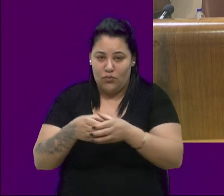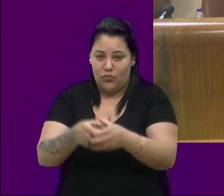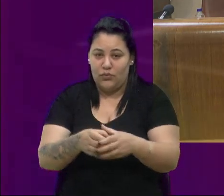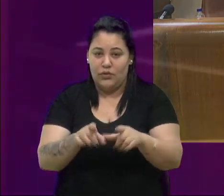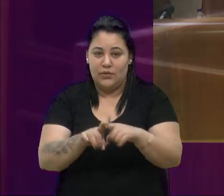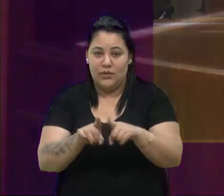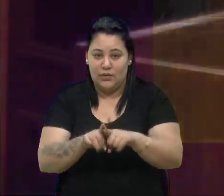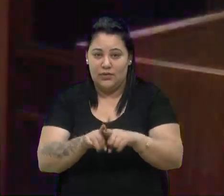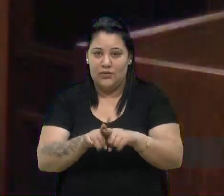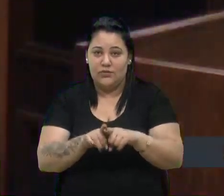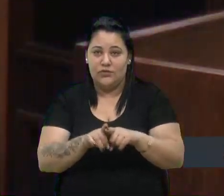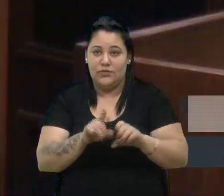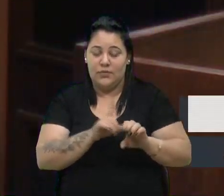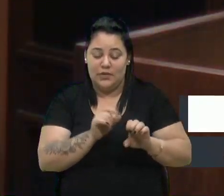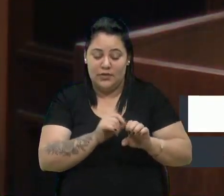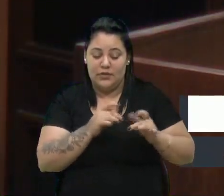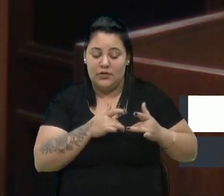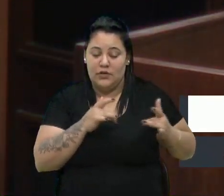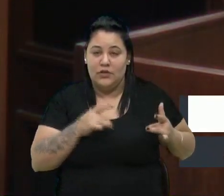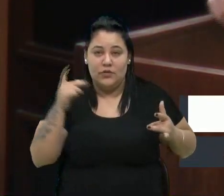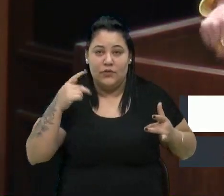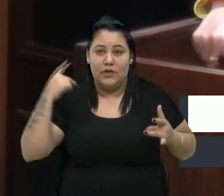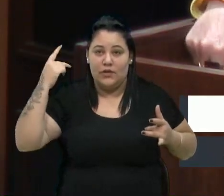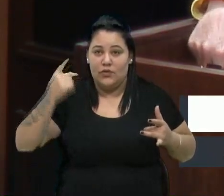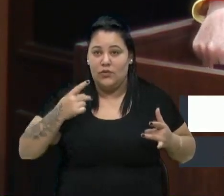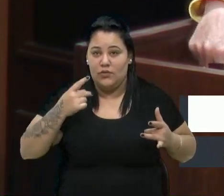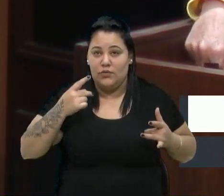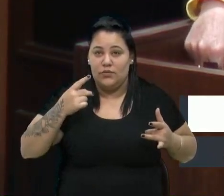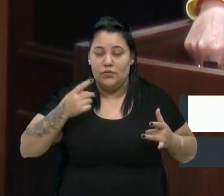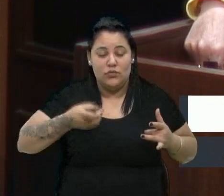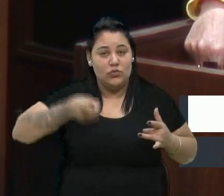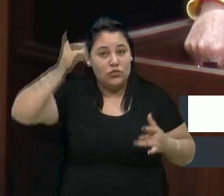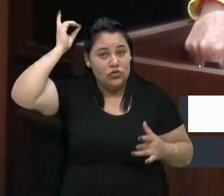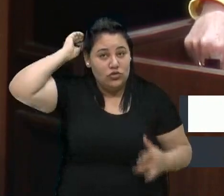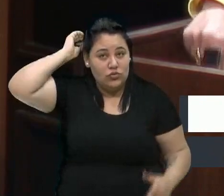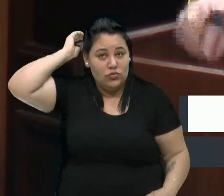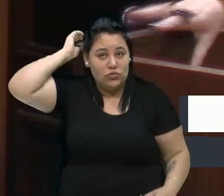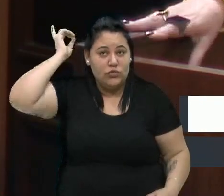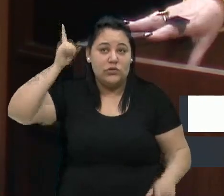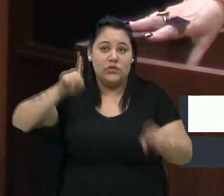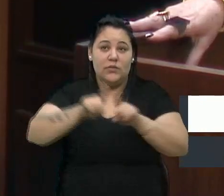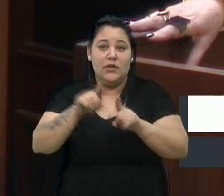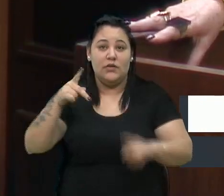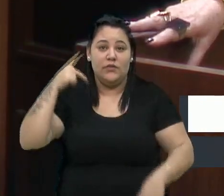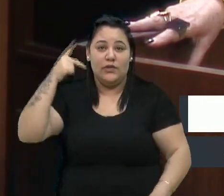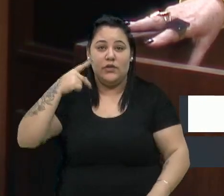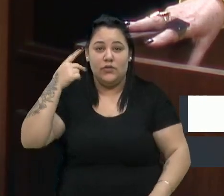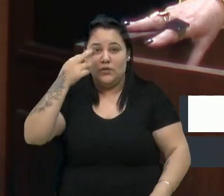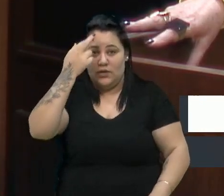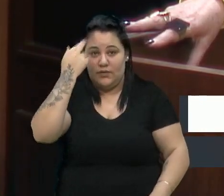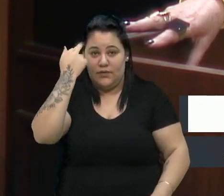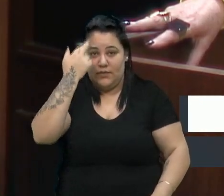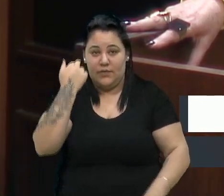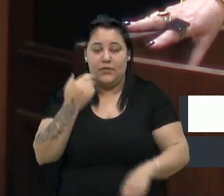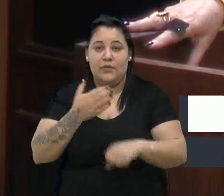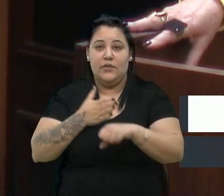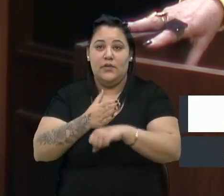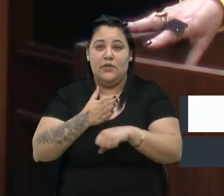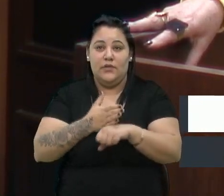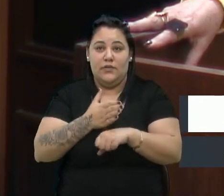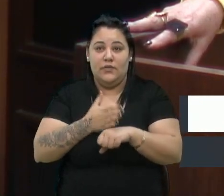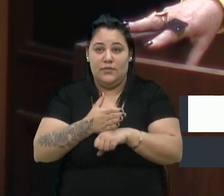do vereador Lucas Dil e do vereador Rafael Bueno, que participaram do debate,